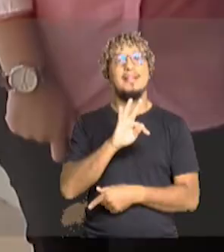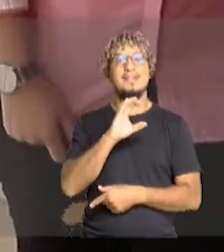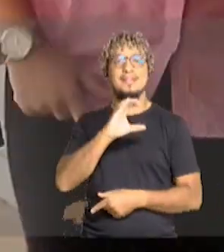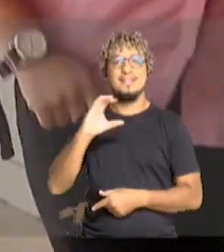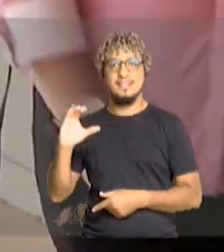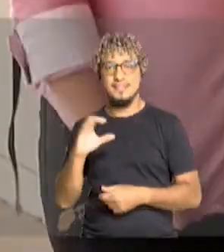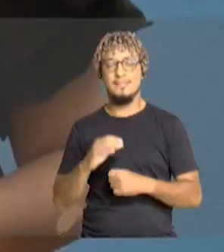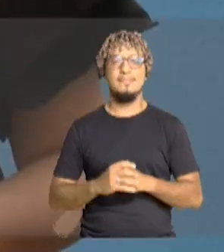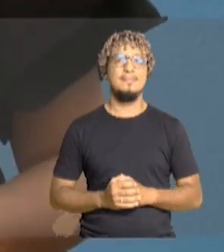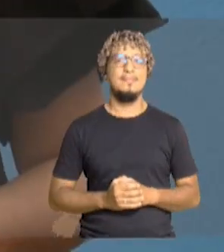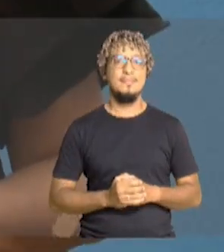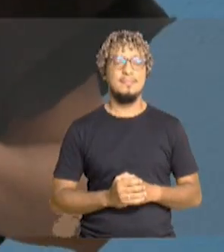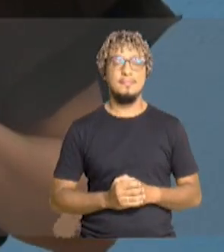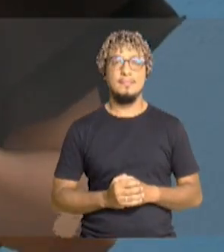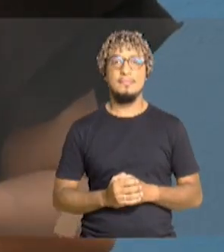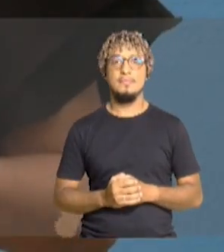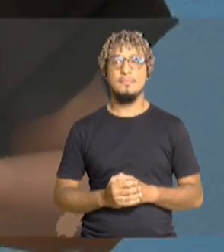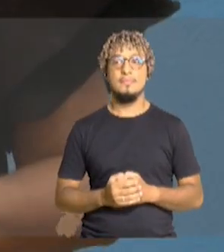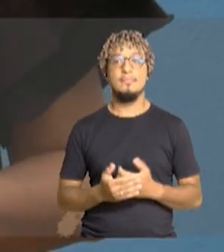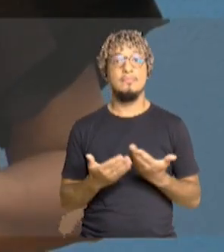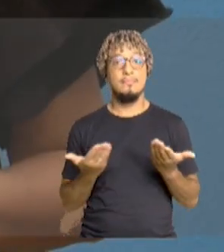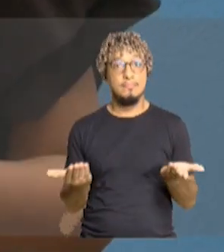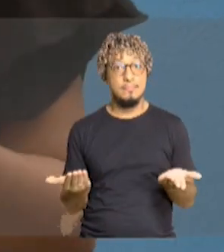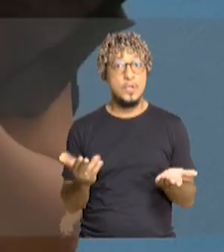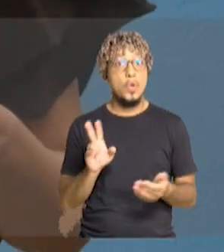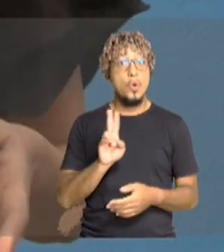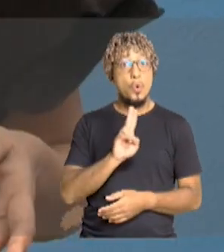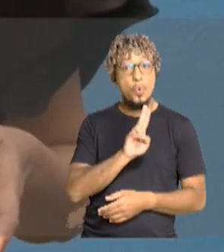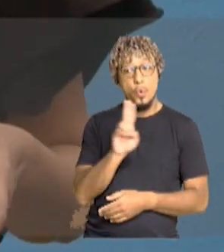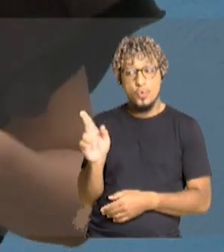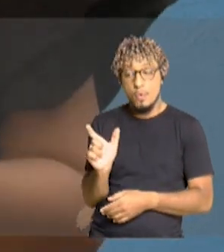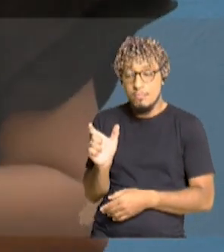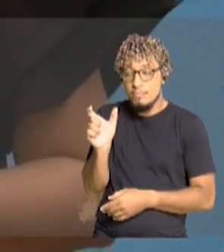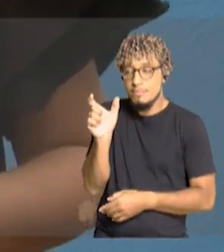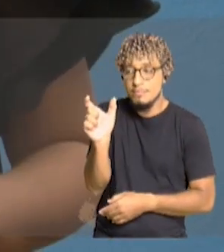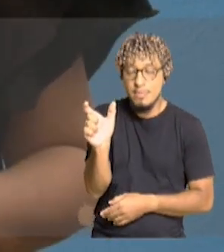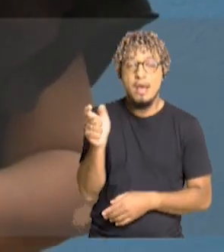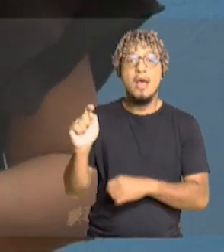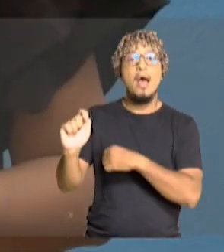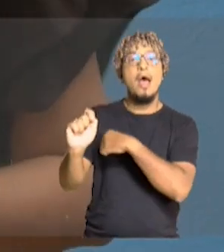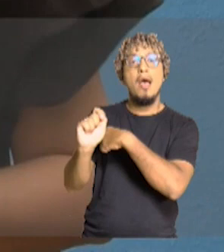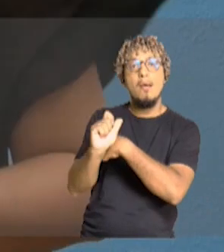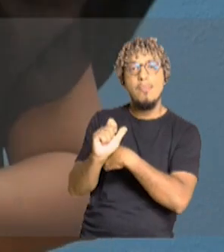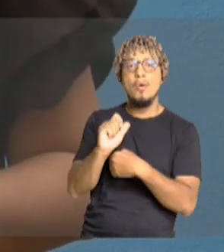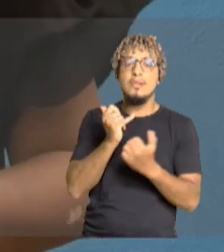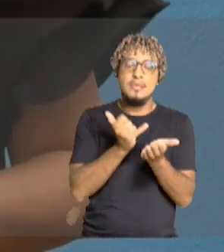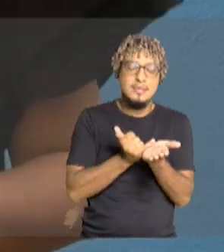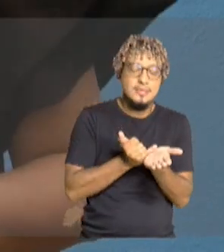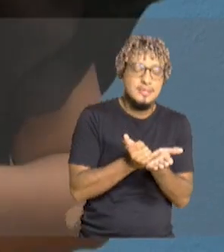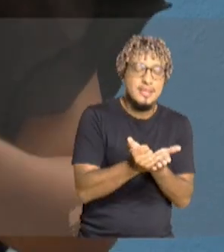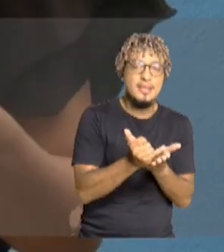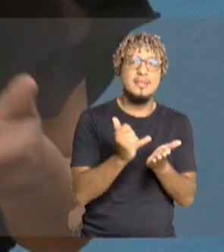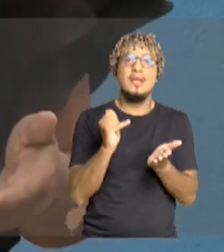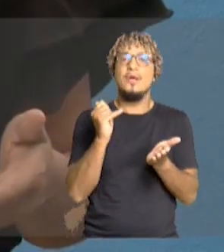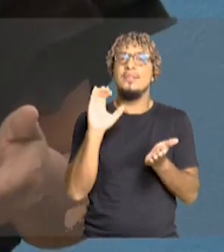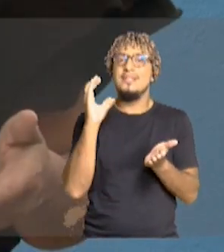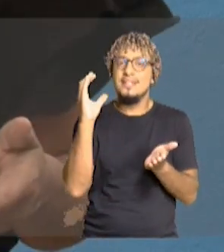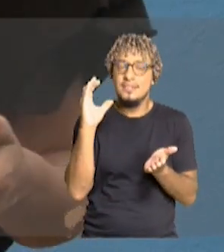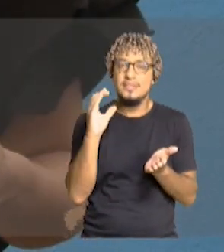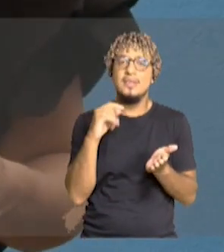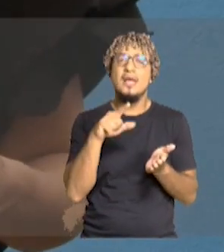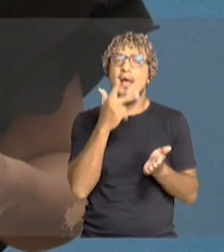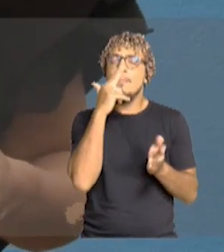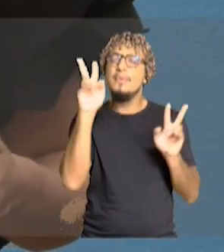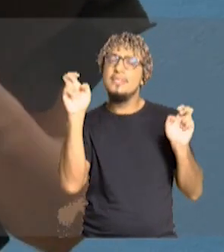curso o TCC Como o próprio nome já sugere a bolsa de iniciação científica é uma